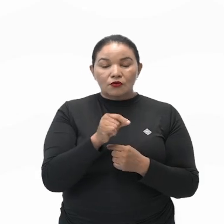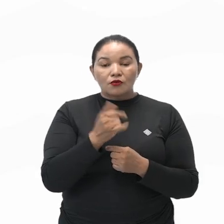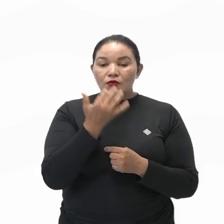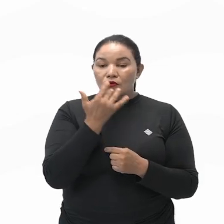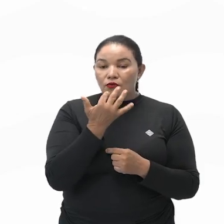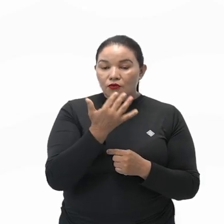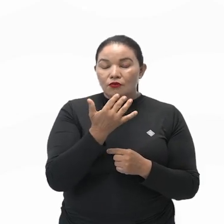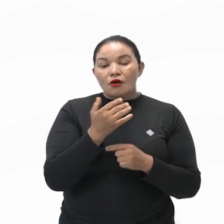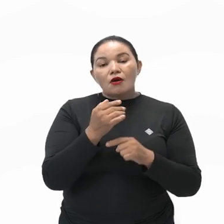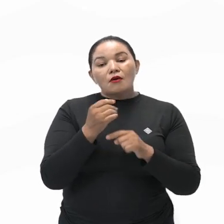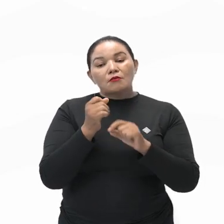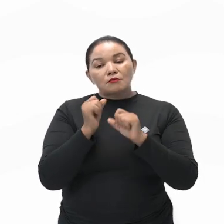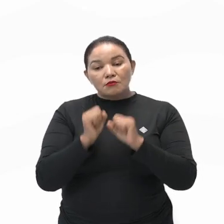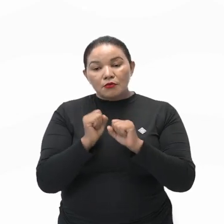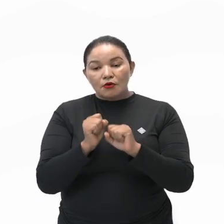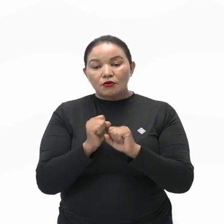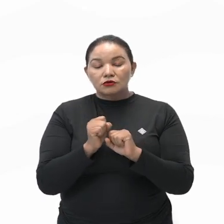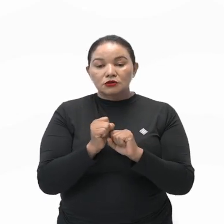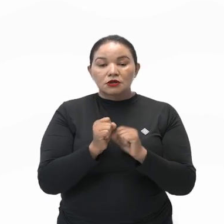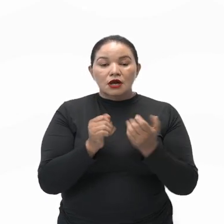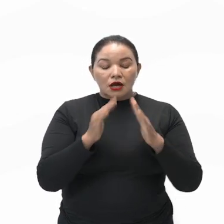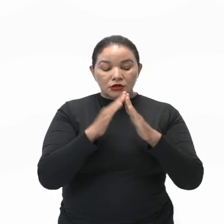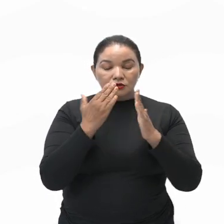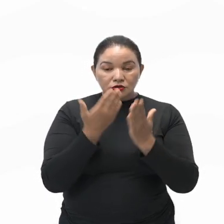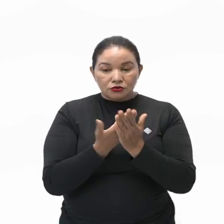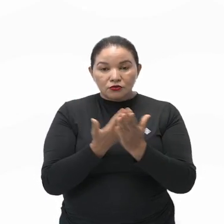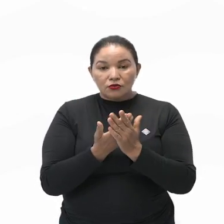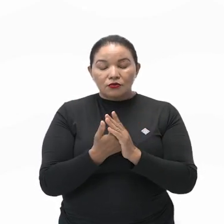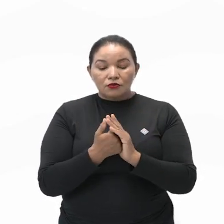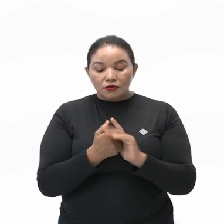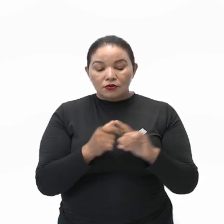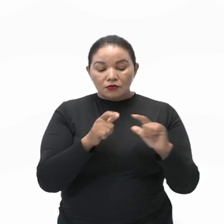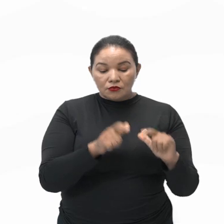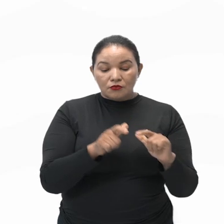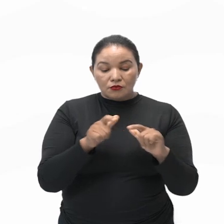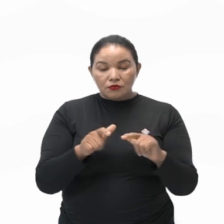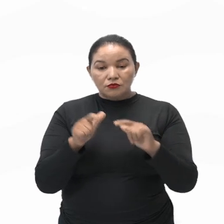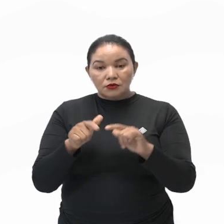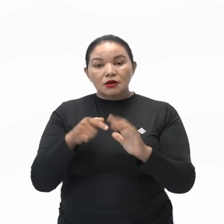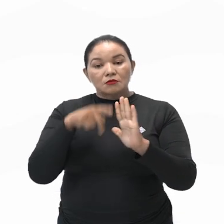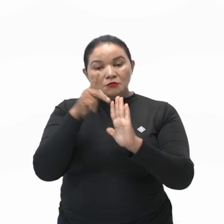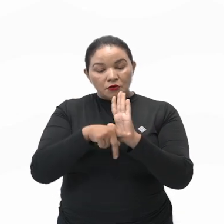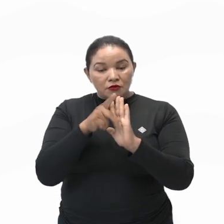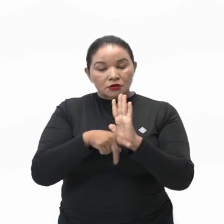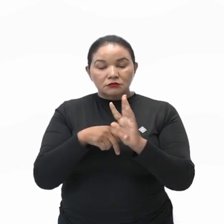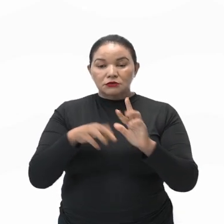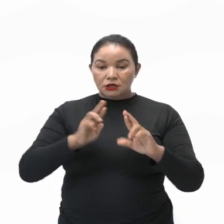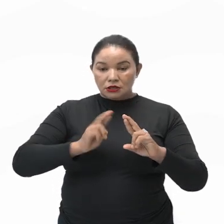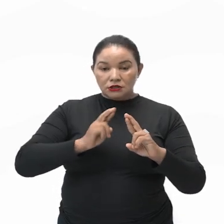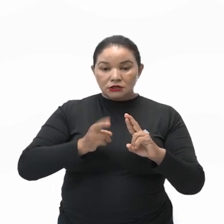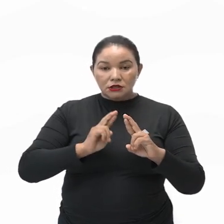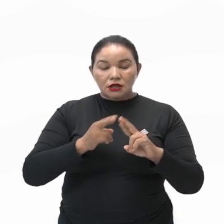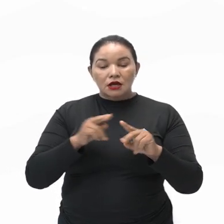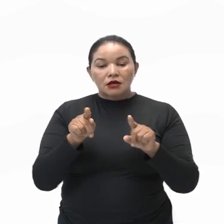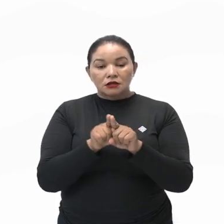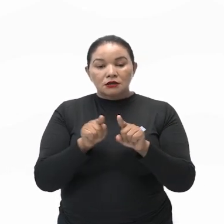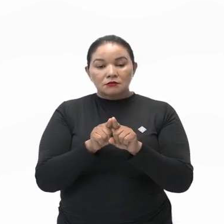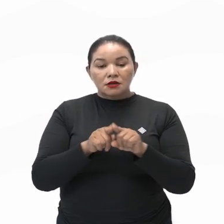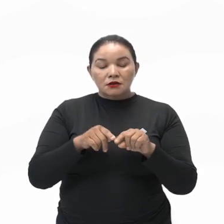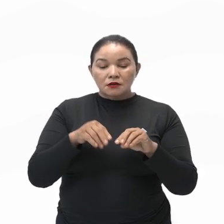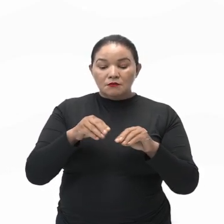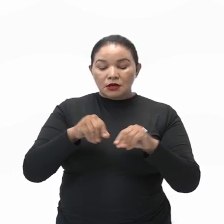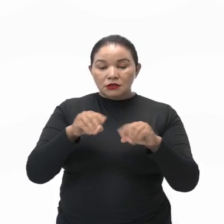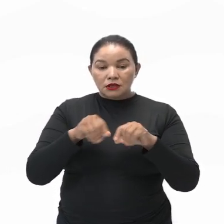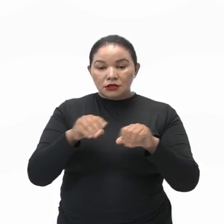podem colocar aí em cada escola a implementação de programas de reciclagem de solventes e